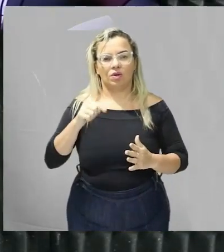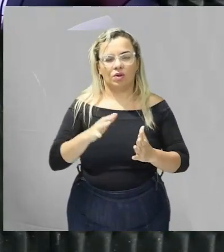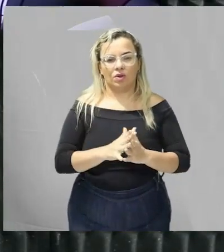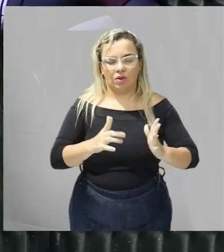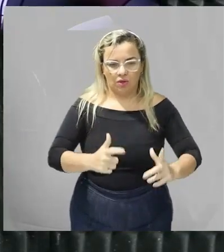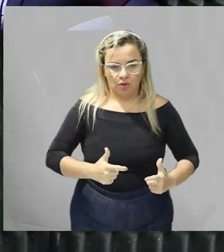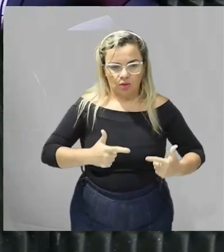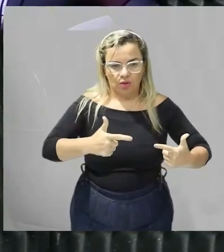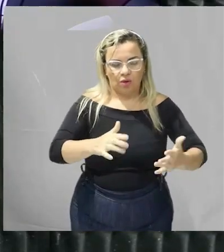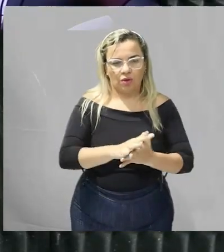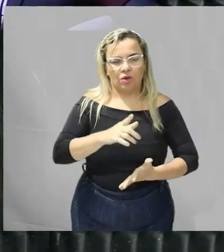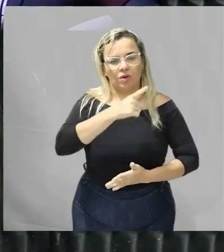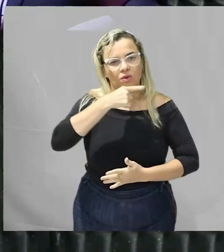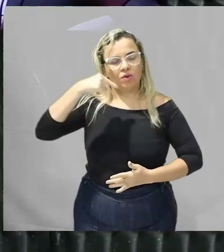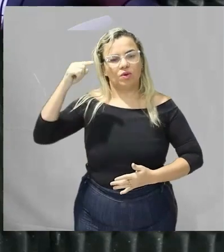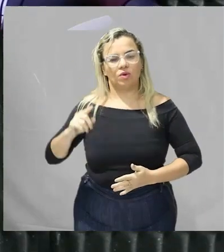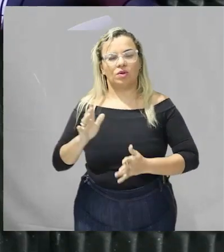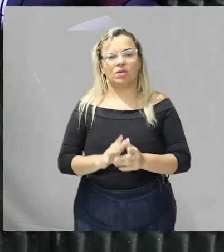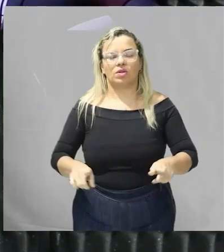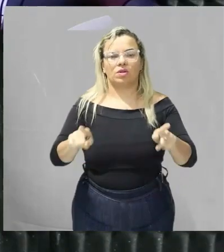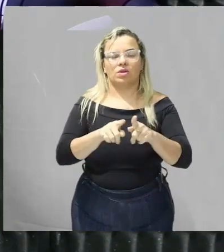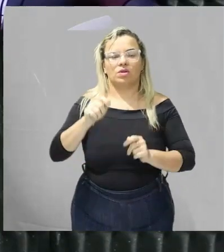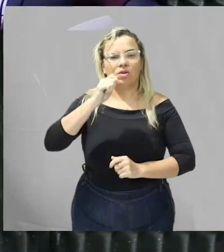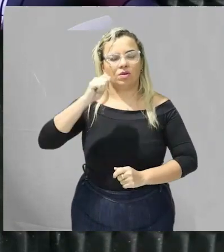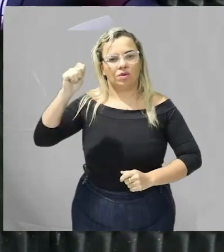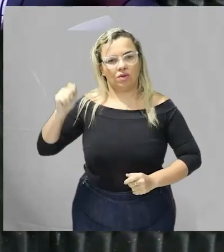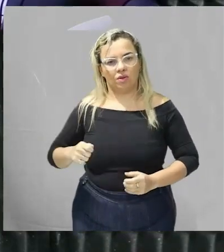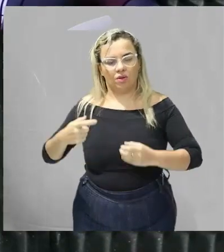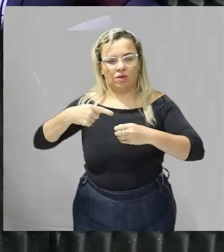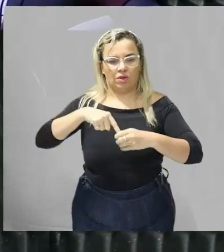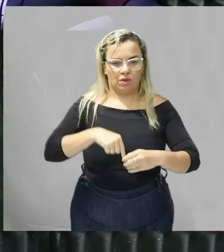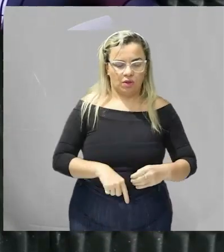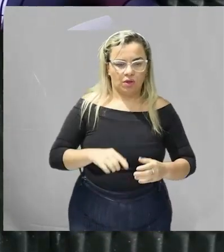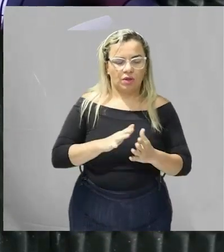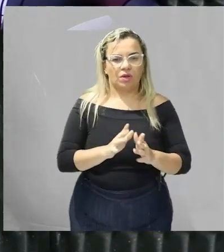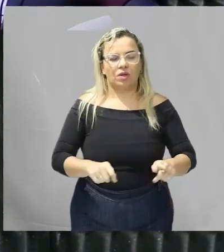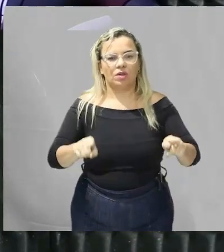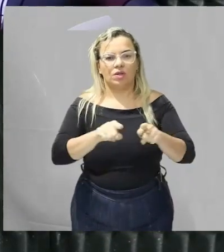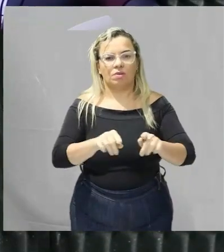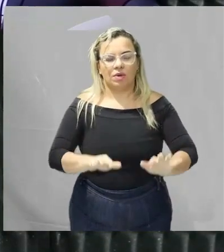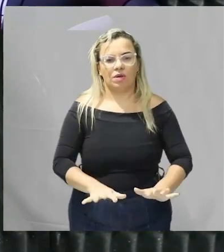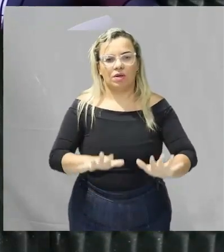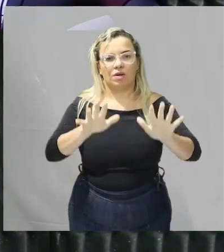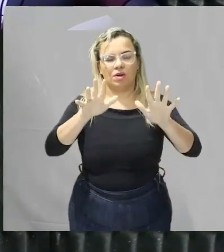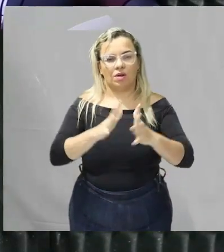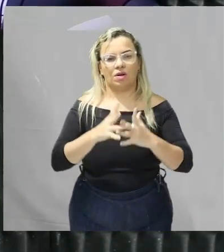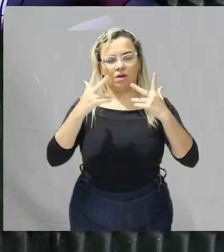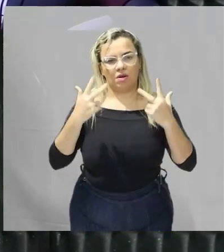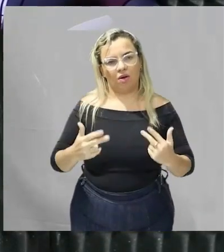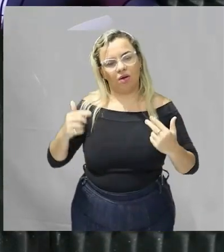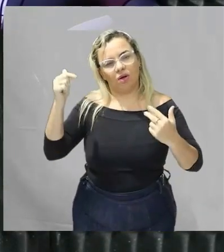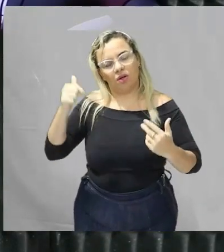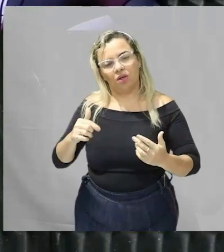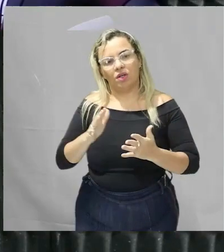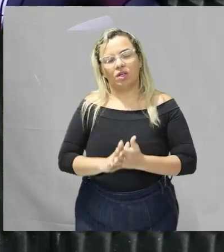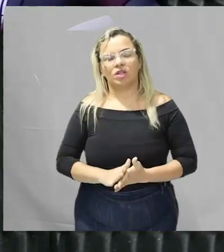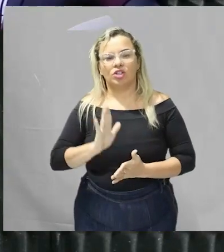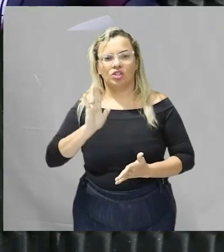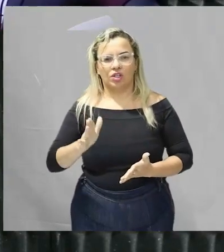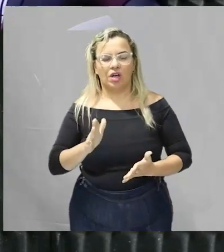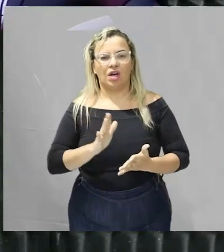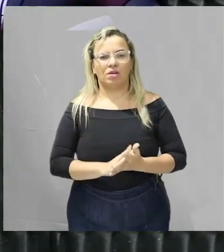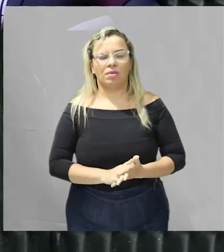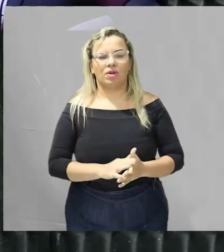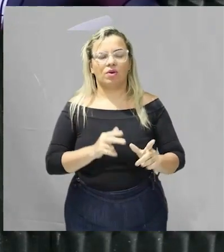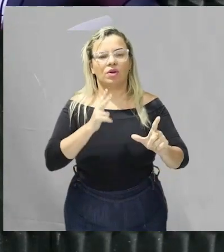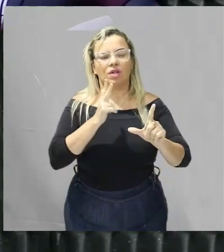Ucrânia, falando especificamente sobre a questão dos combustíveis fósseis do gás natural, que a gente inclusive já até explicou aqui na live, em aulas também, tá certo? Então muita